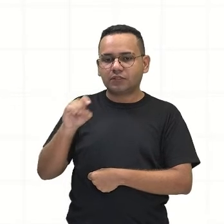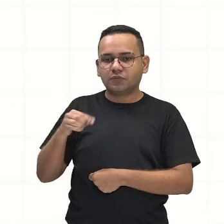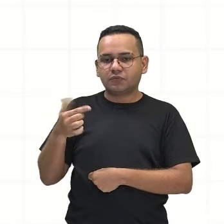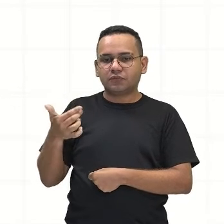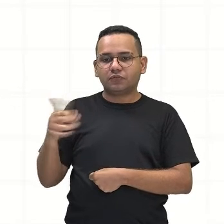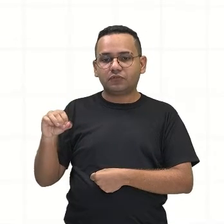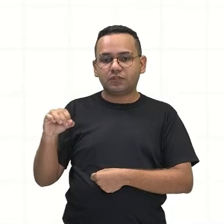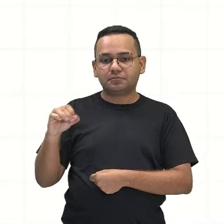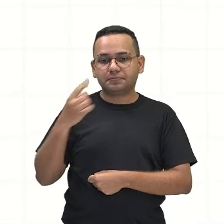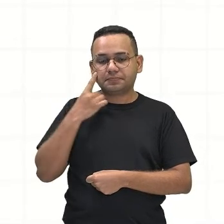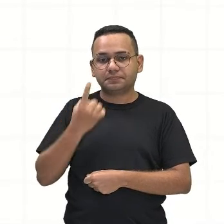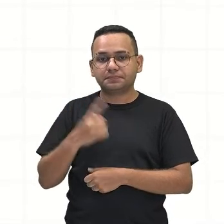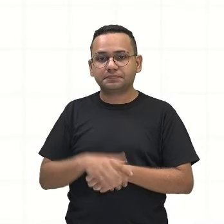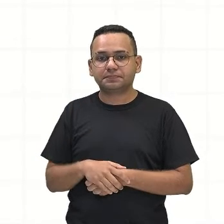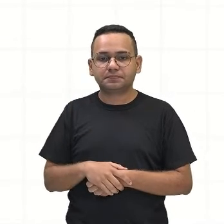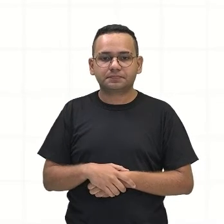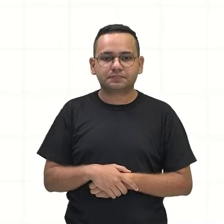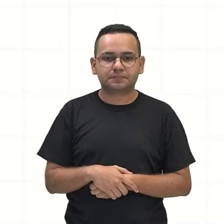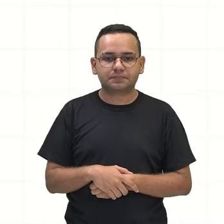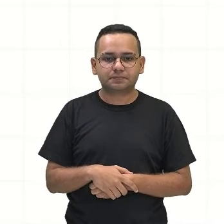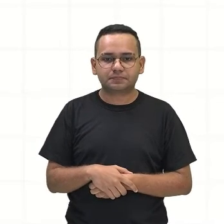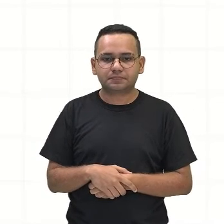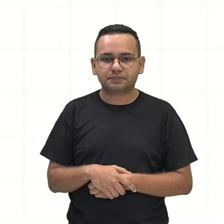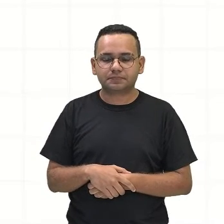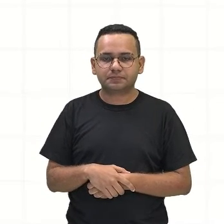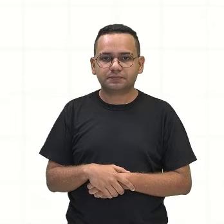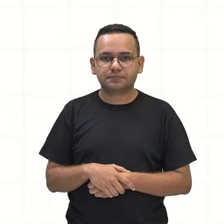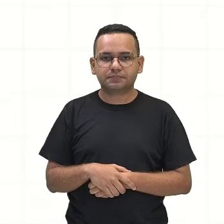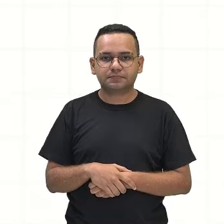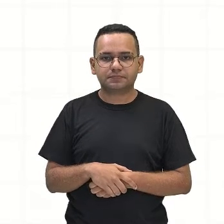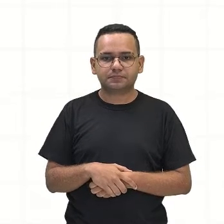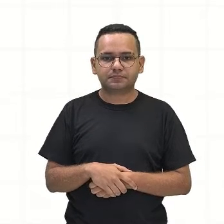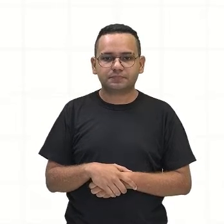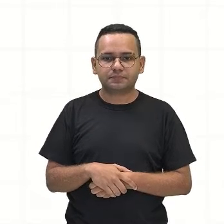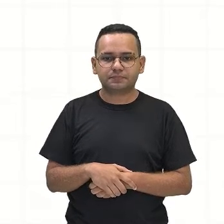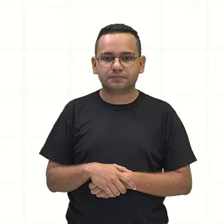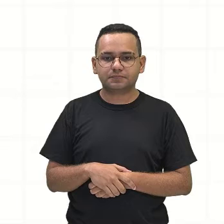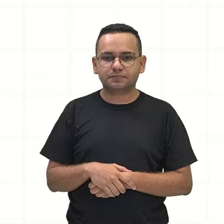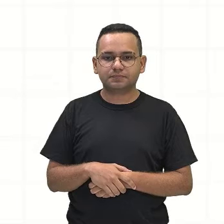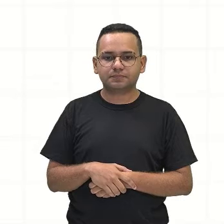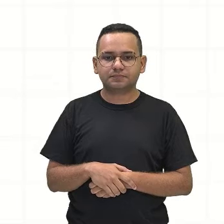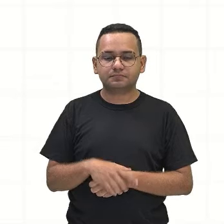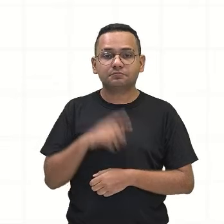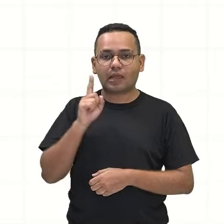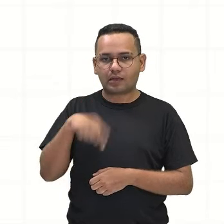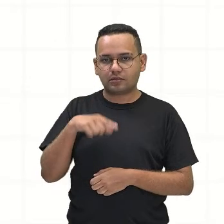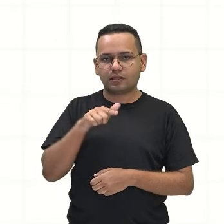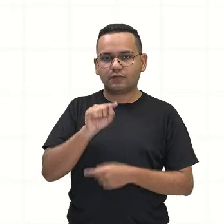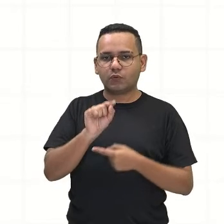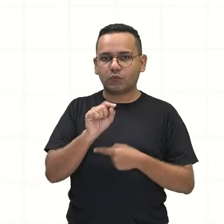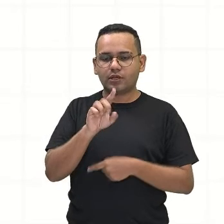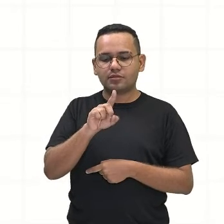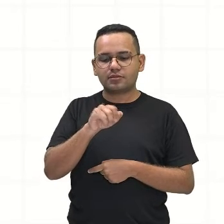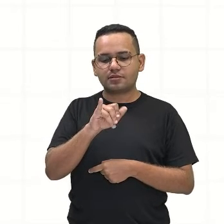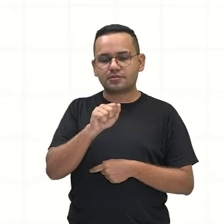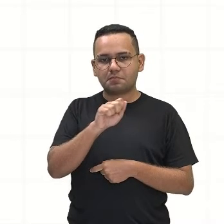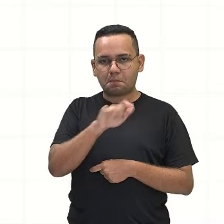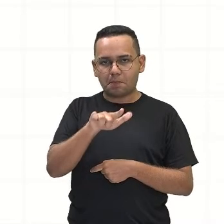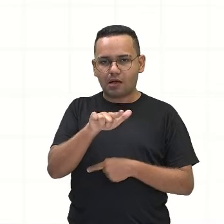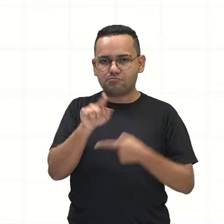ó, na fração centesimal, a forma decimal, 20 dividido por